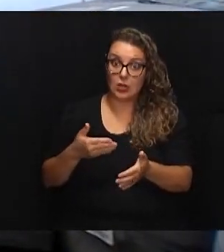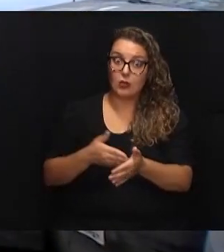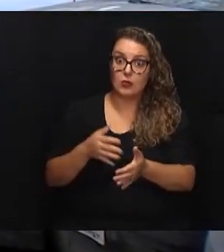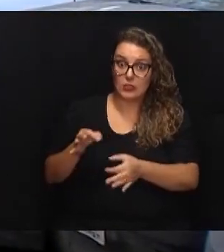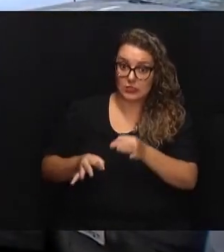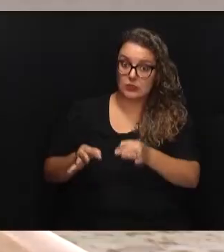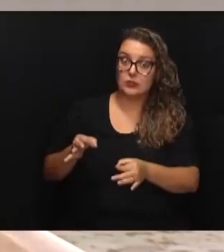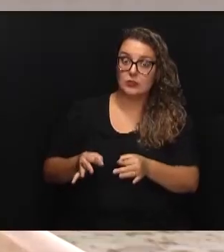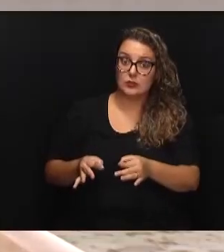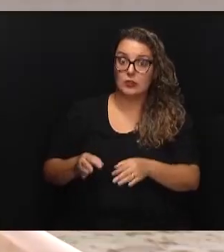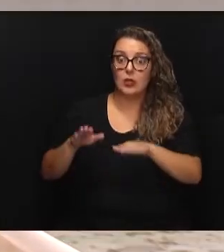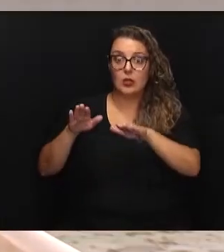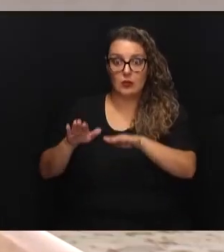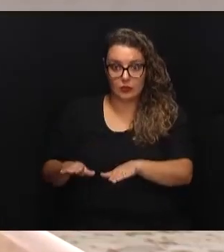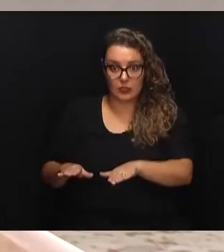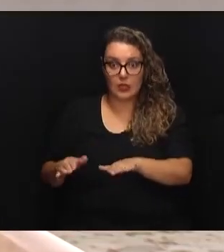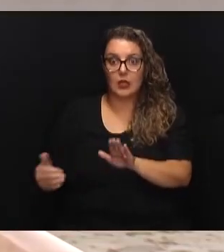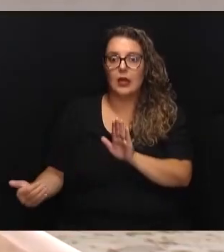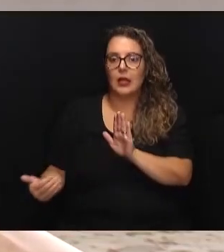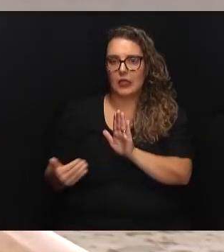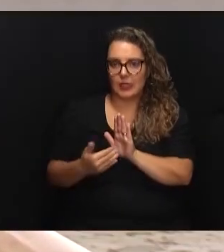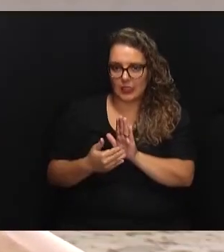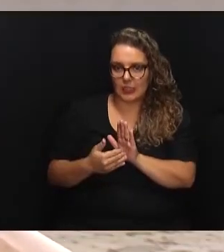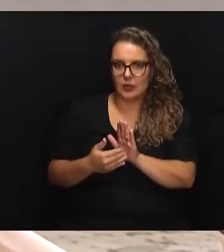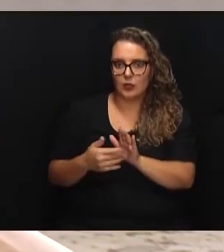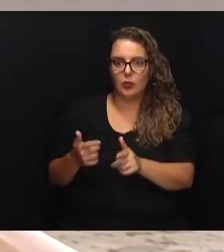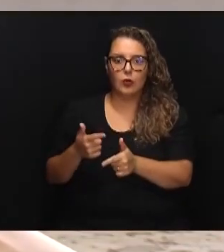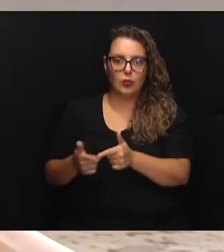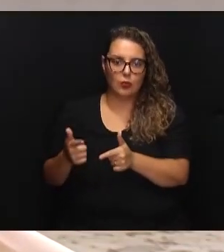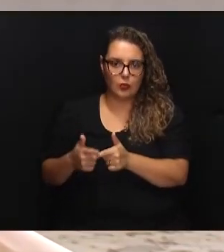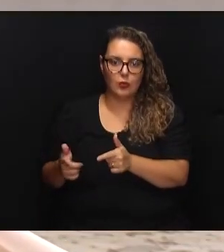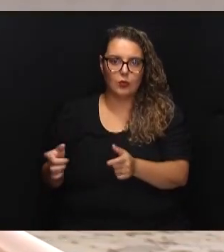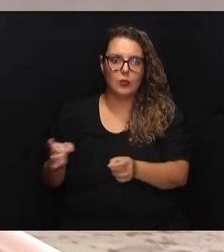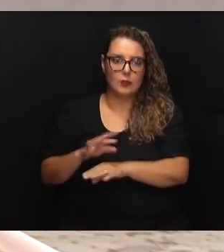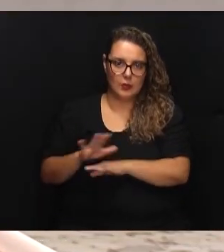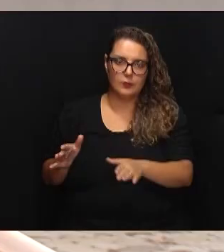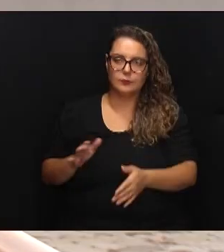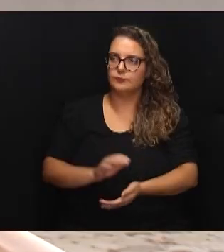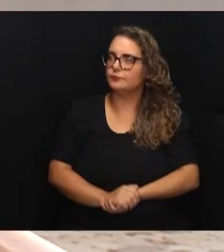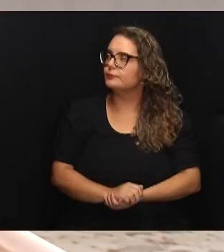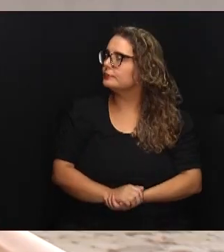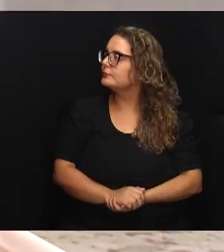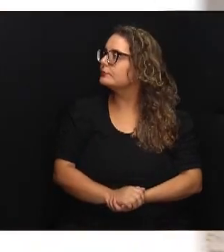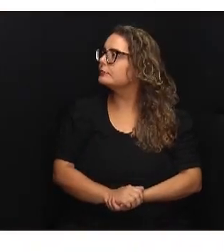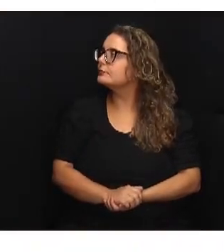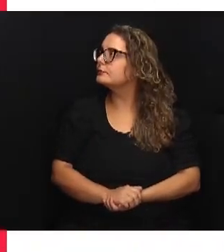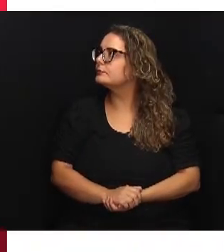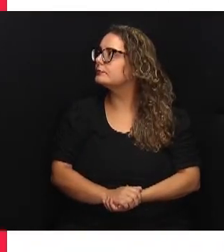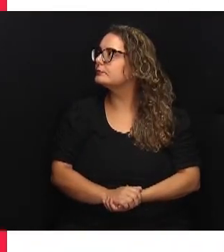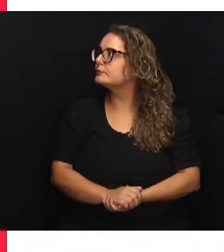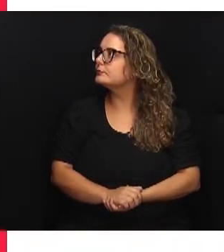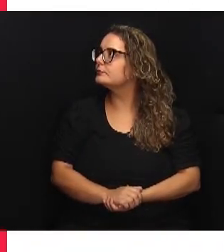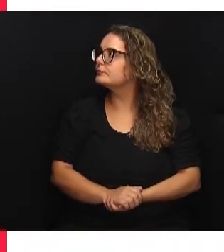tenha alguma restrição judicial, ele fica recolhido no pátio até sanar esta restrição.